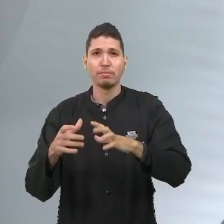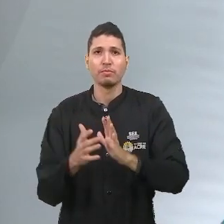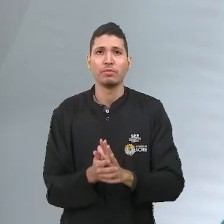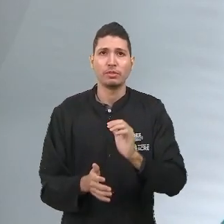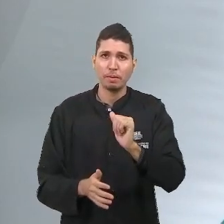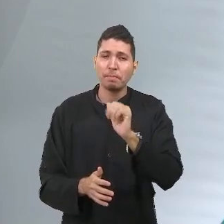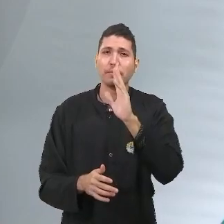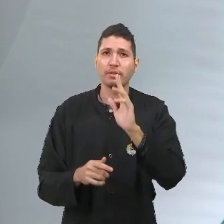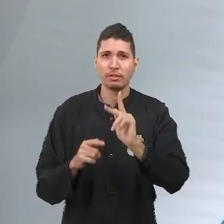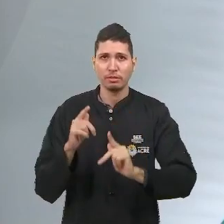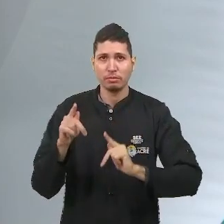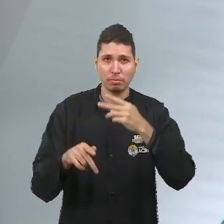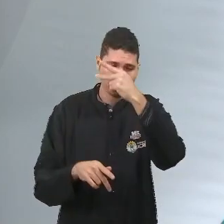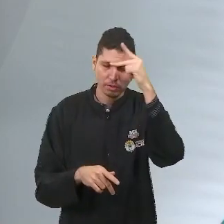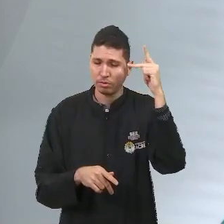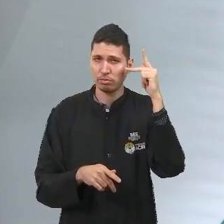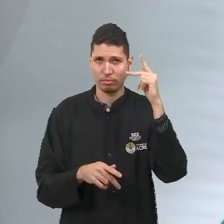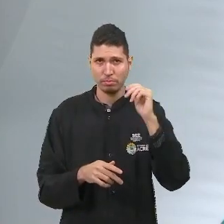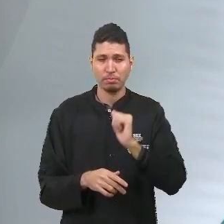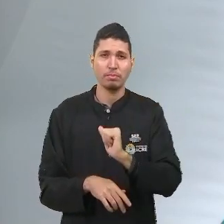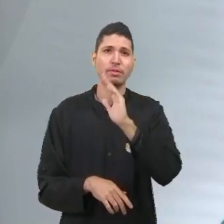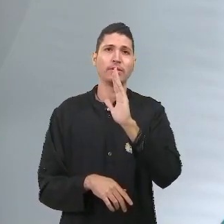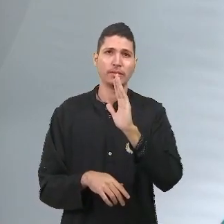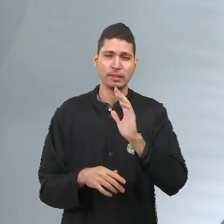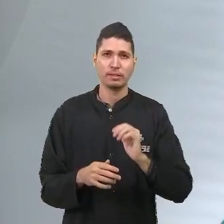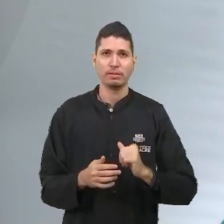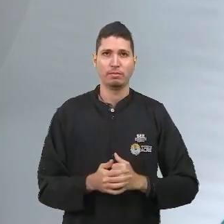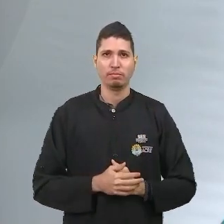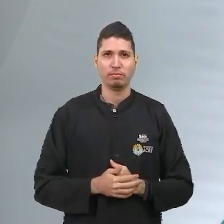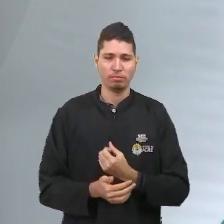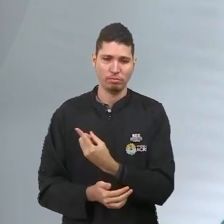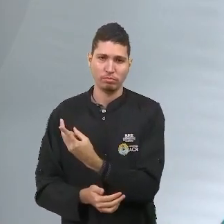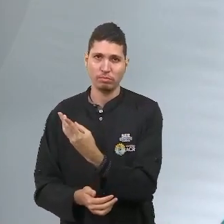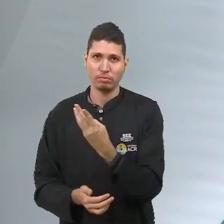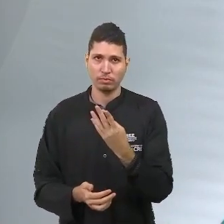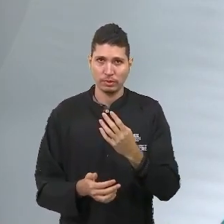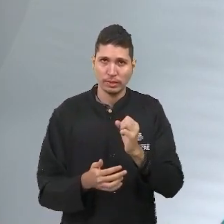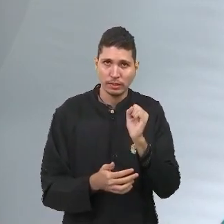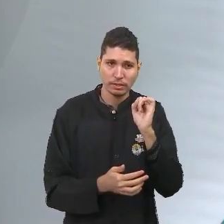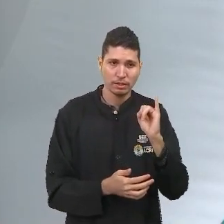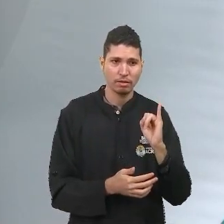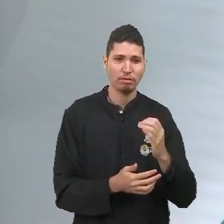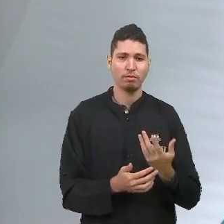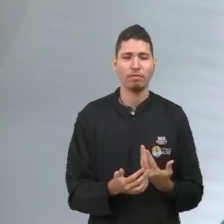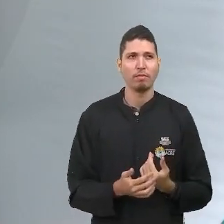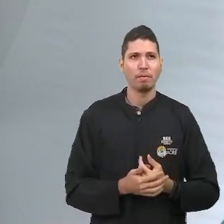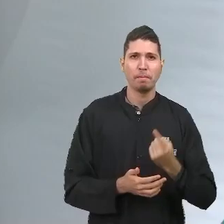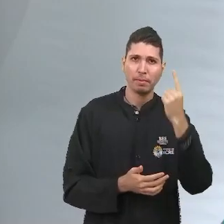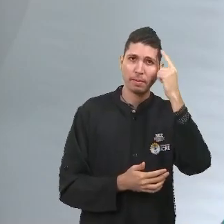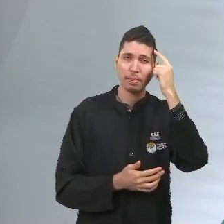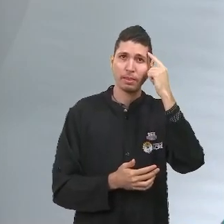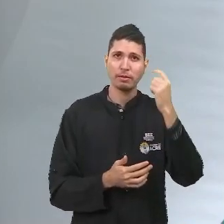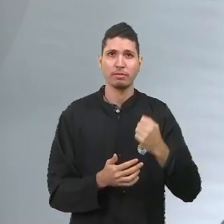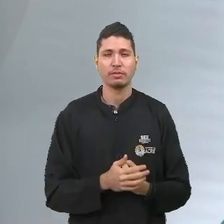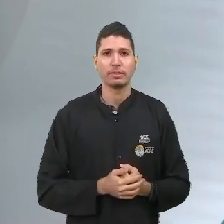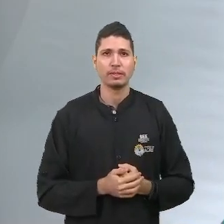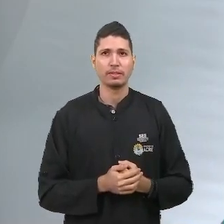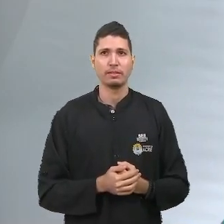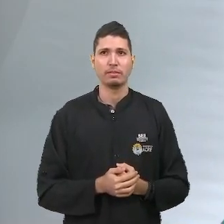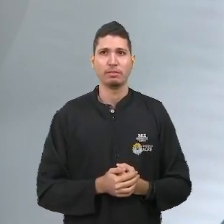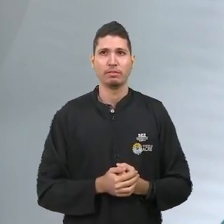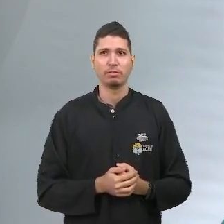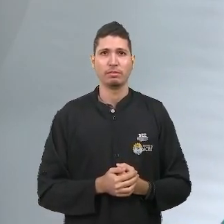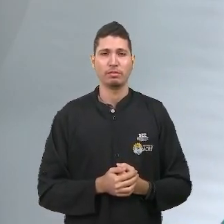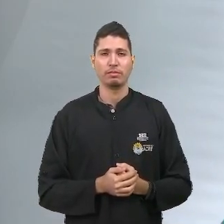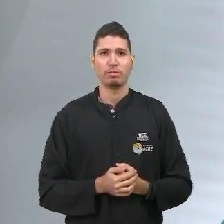com processos históricos. Então, se você analisar o processo de ocupação do território brasileiro, também tem tudo a ver com essa dinâmica das